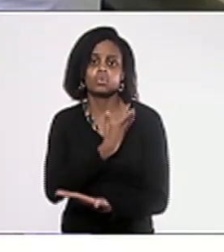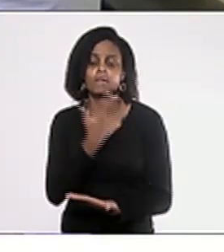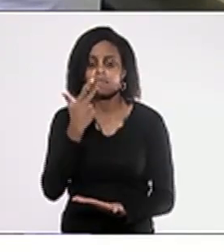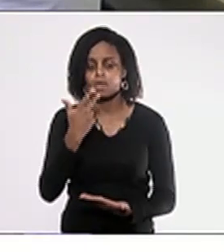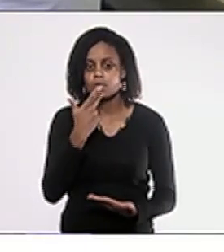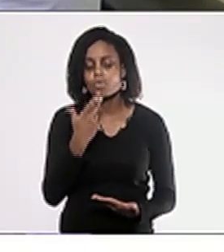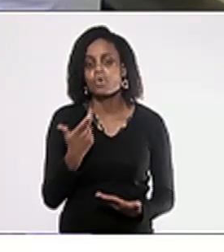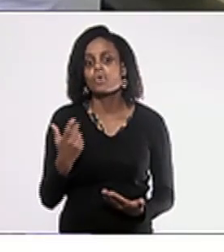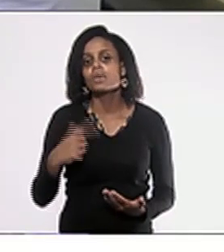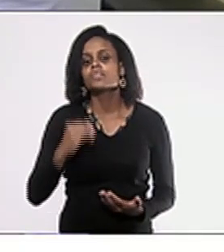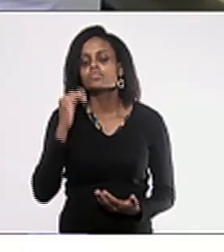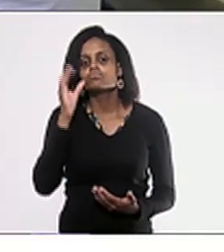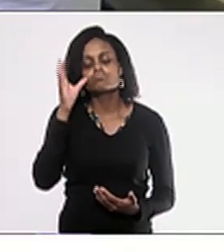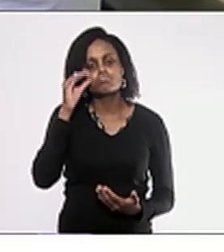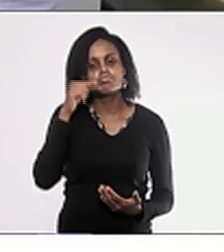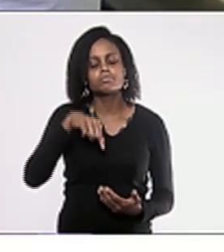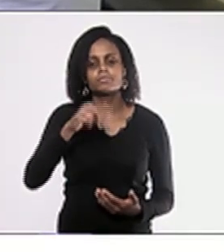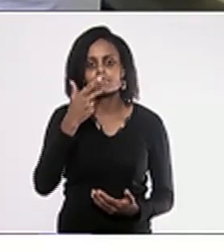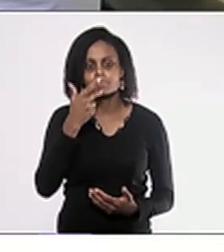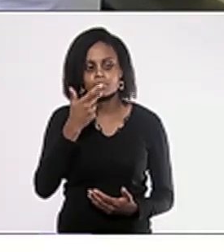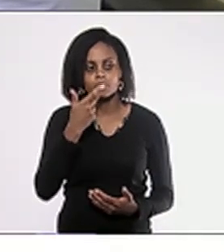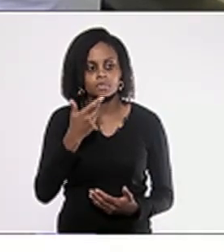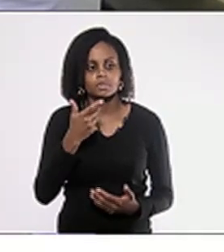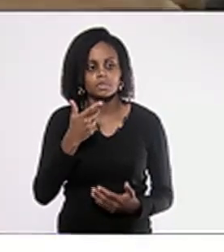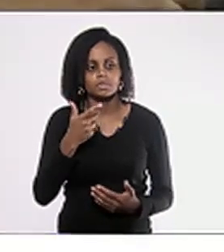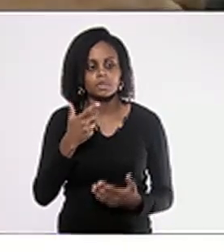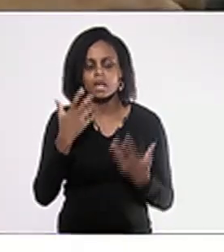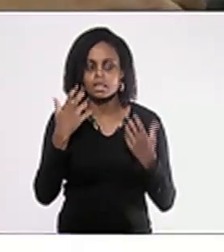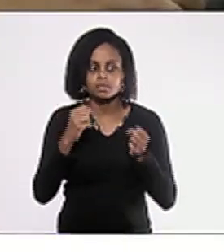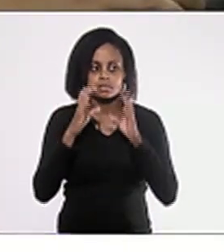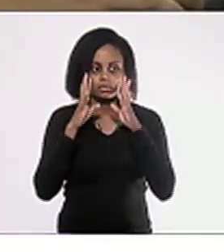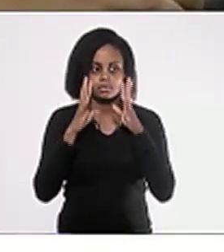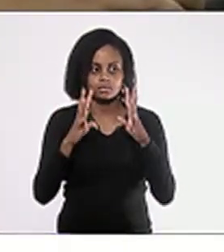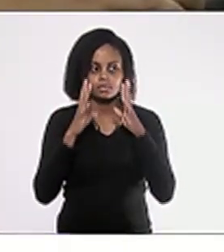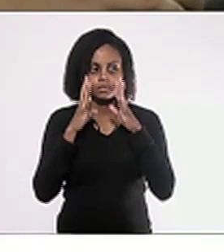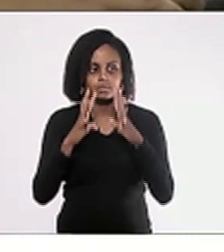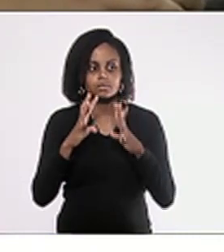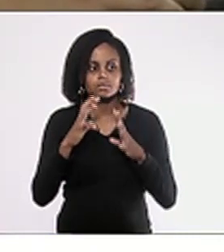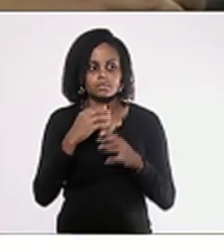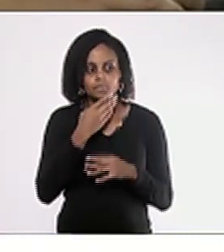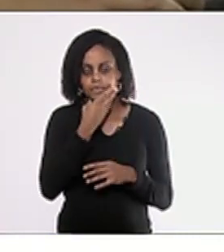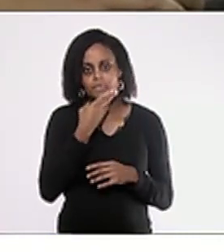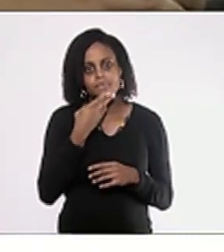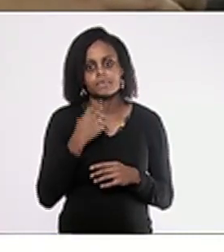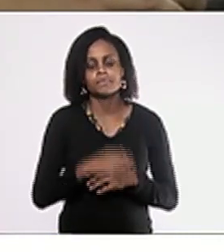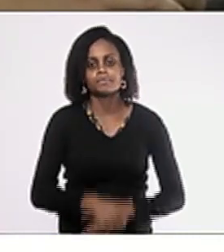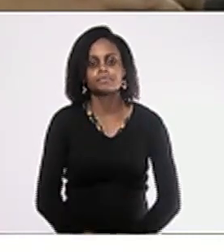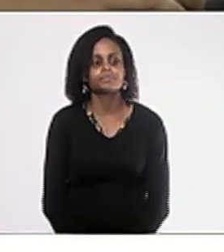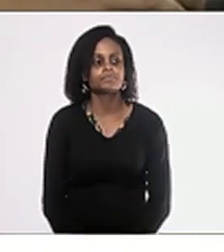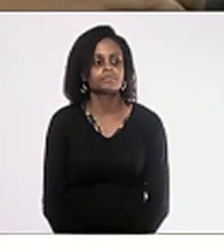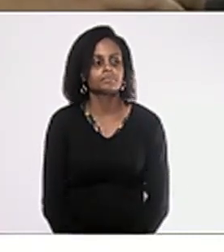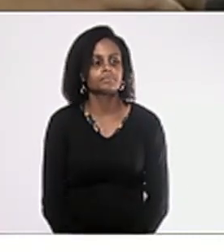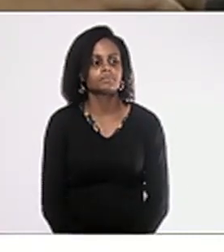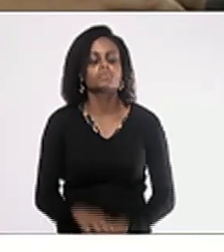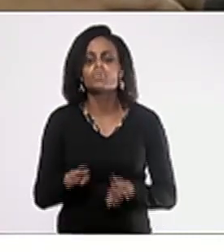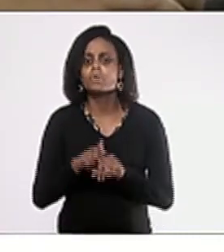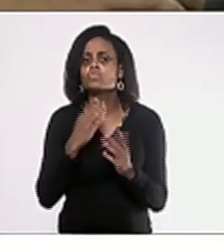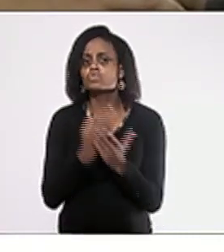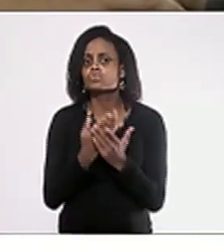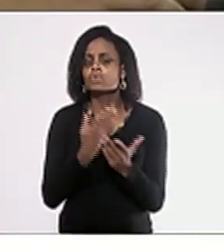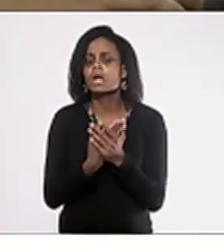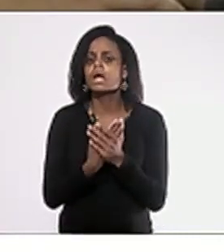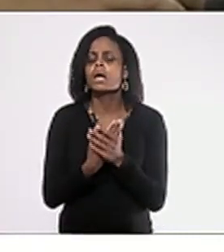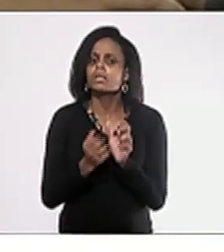né? Mas eu acho interessante a gente estar acolhendo, né, a ideia e o posicionamento e estar estudando junto